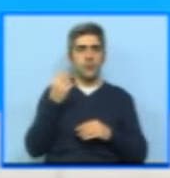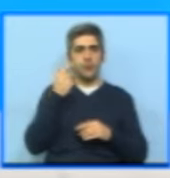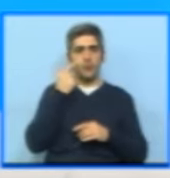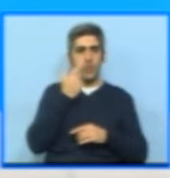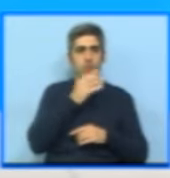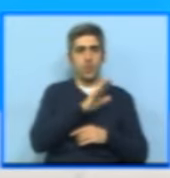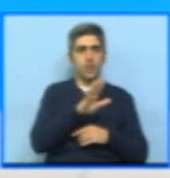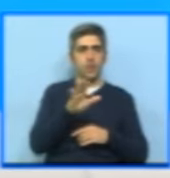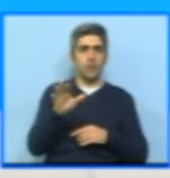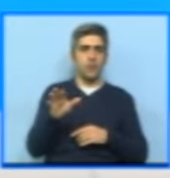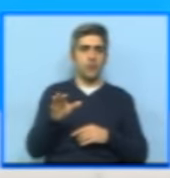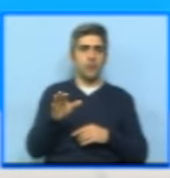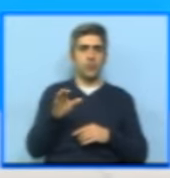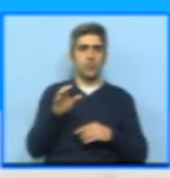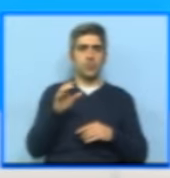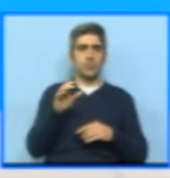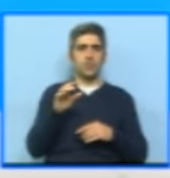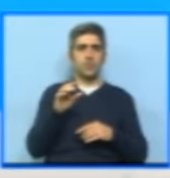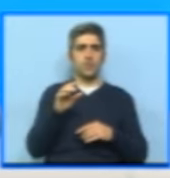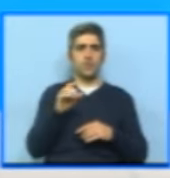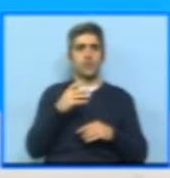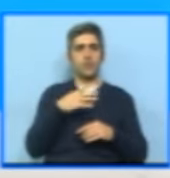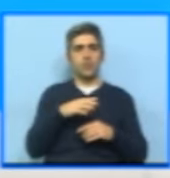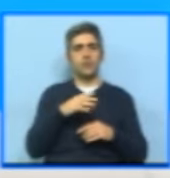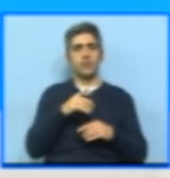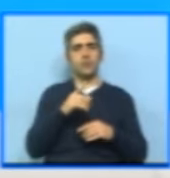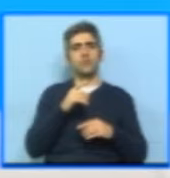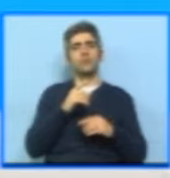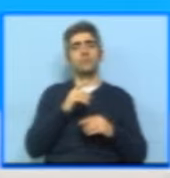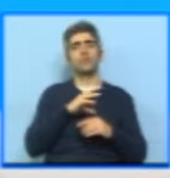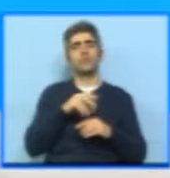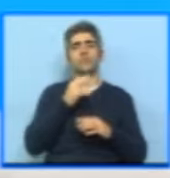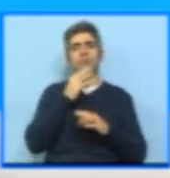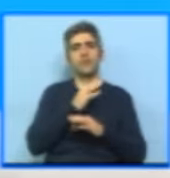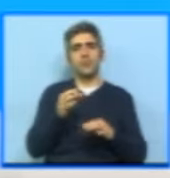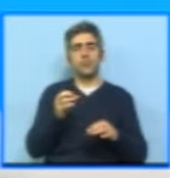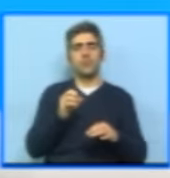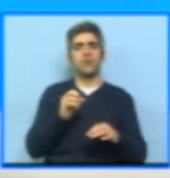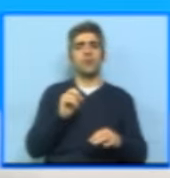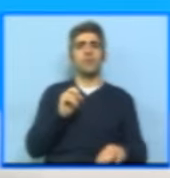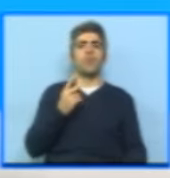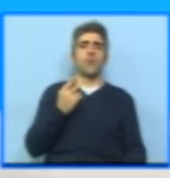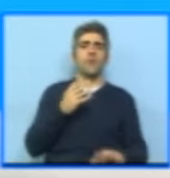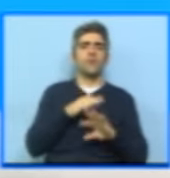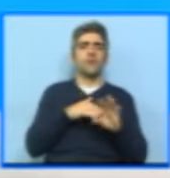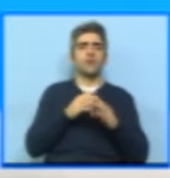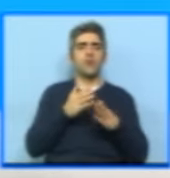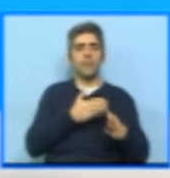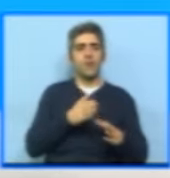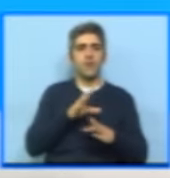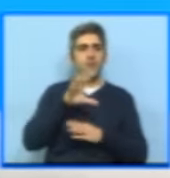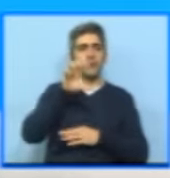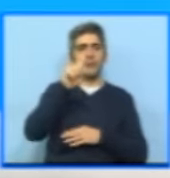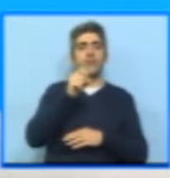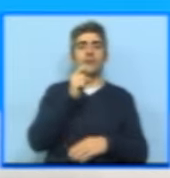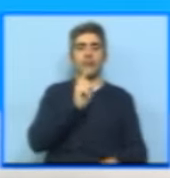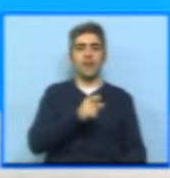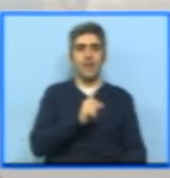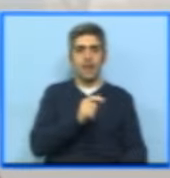mostra, de alguma forma, o querer estar no estado perfeito ou então fazer o caminho para lá chegar.